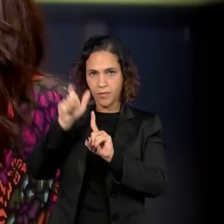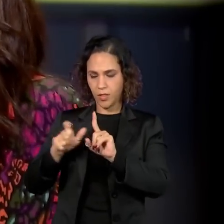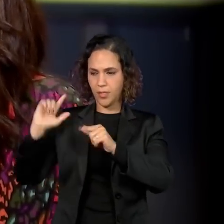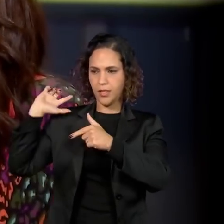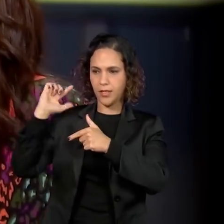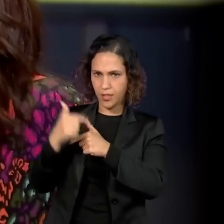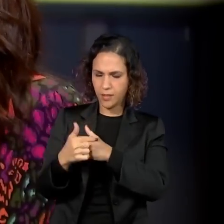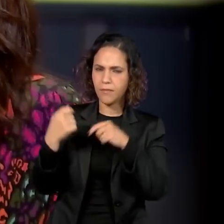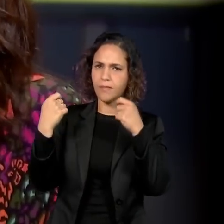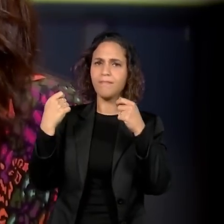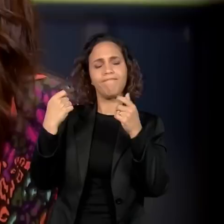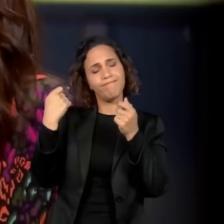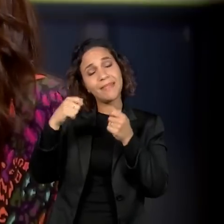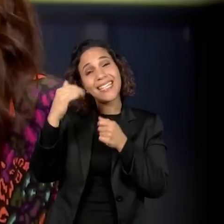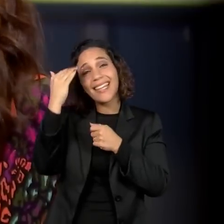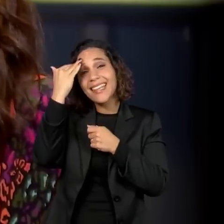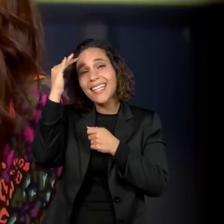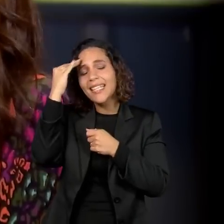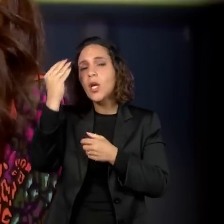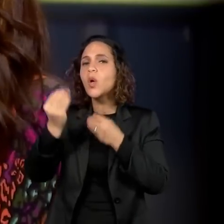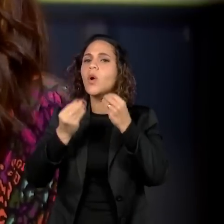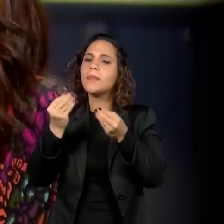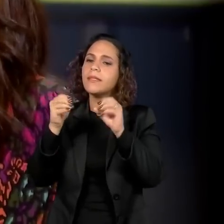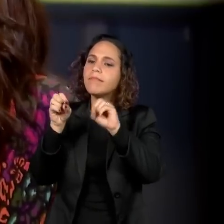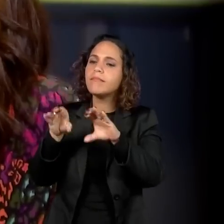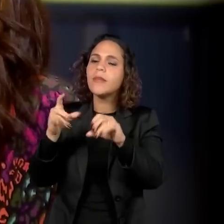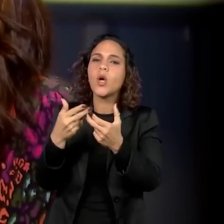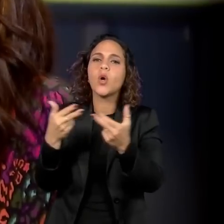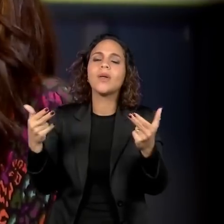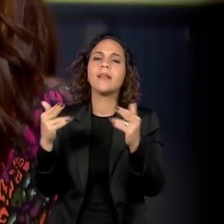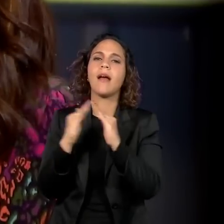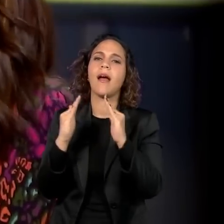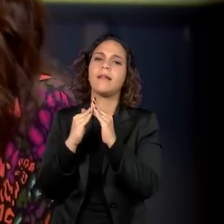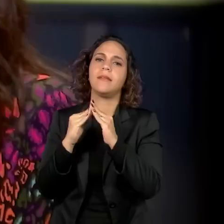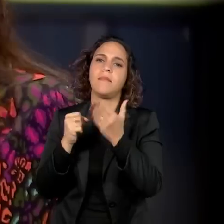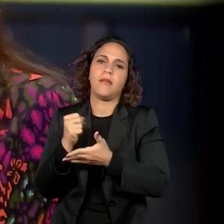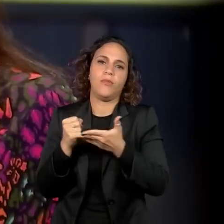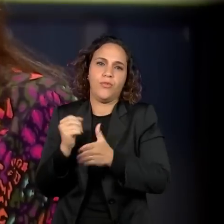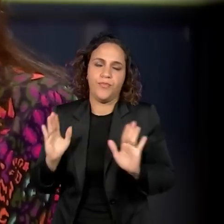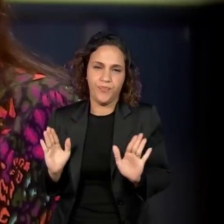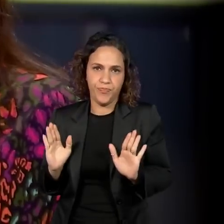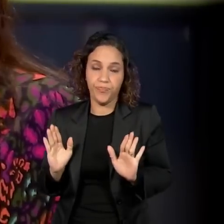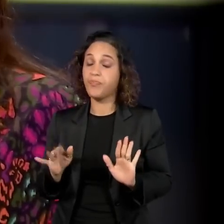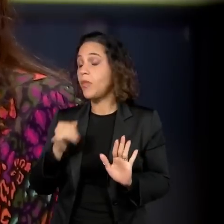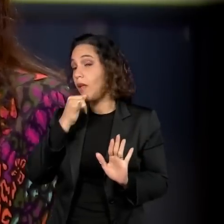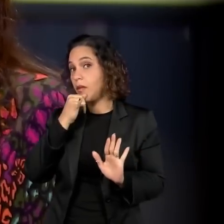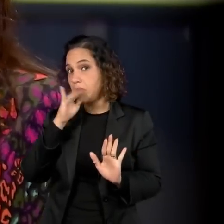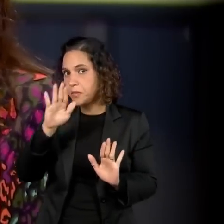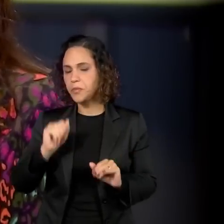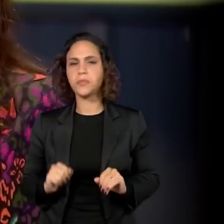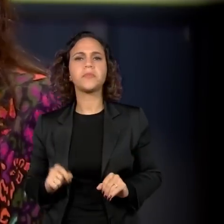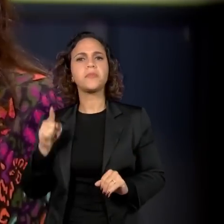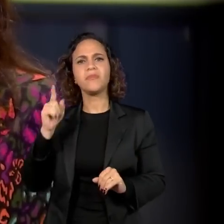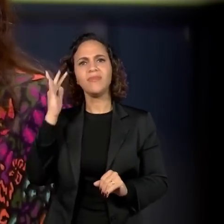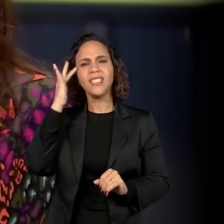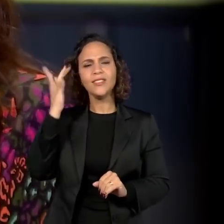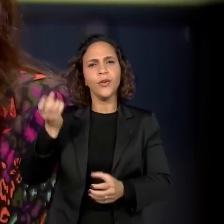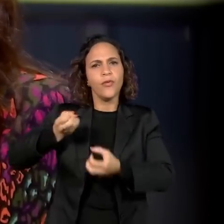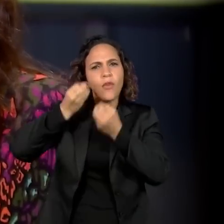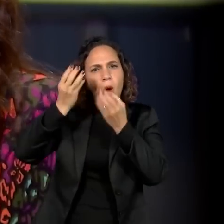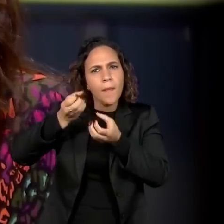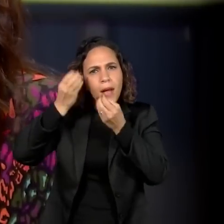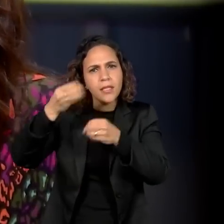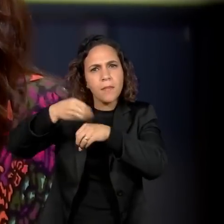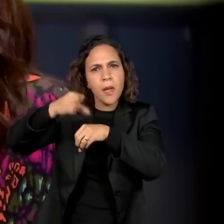entender o quanto é importante, ao menos, ensinar algumas coisas em casa. Então, se essa pessoa acha que essas informações